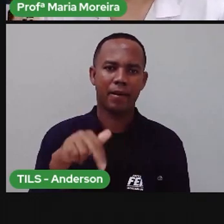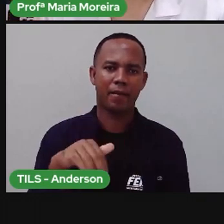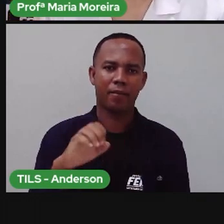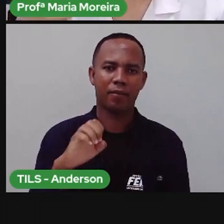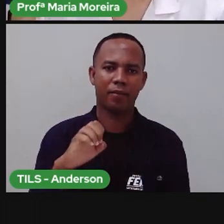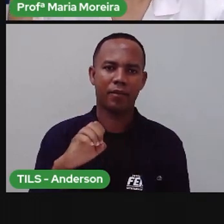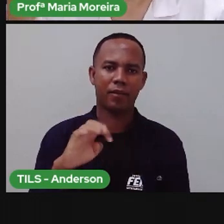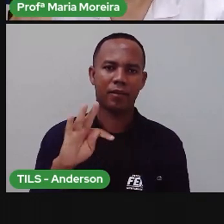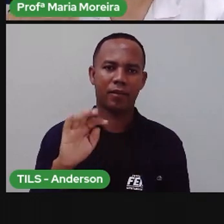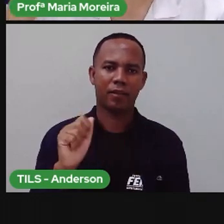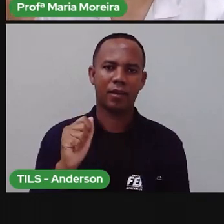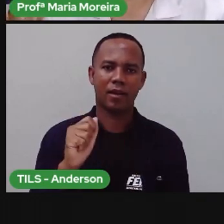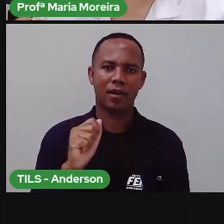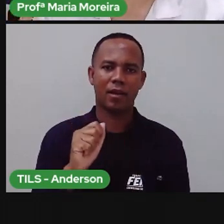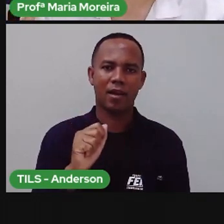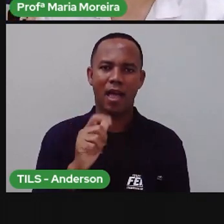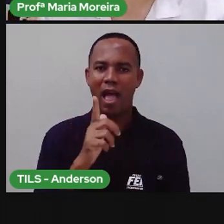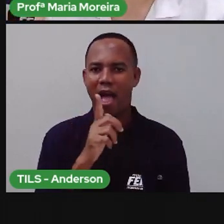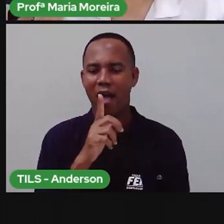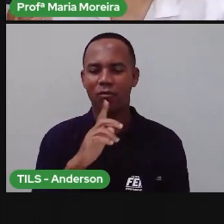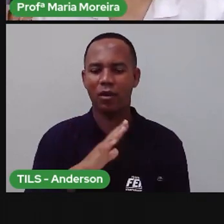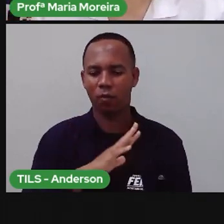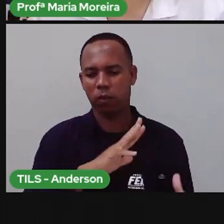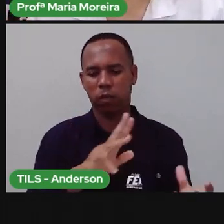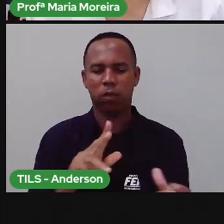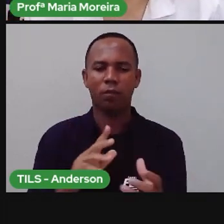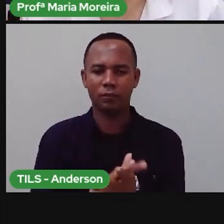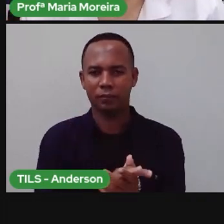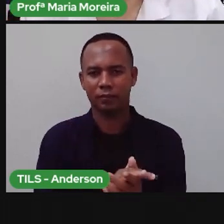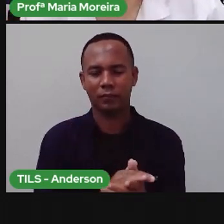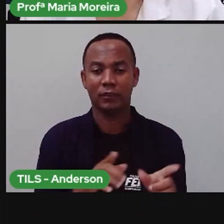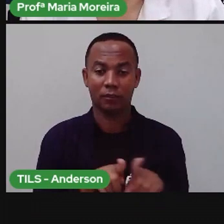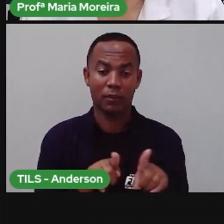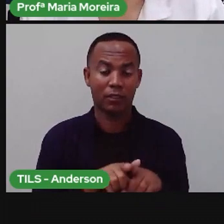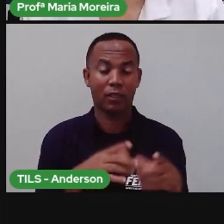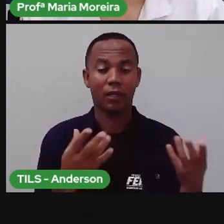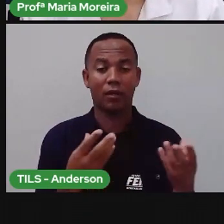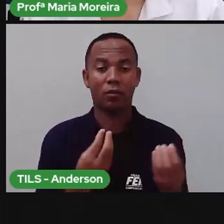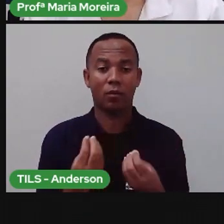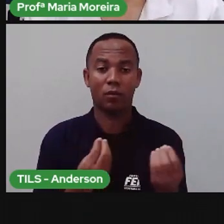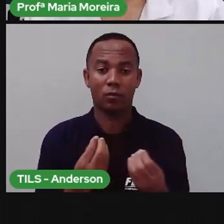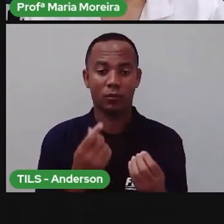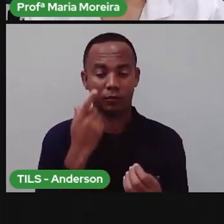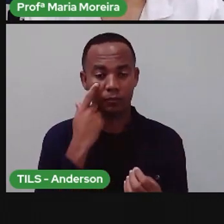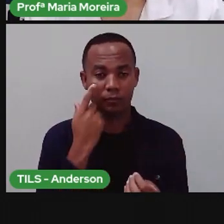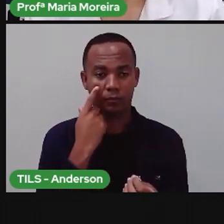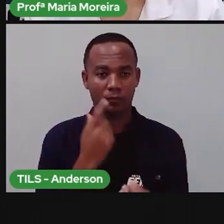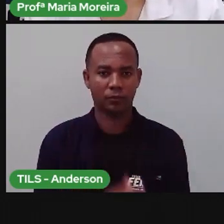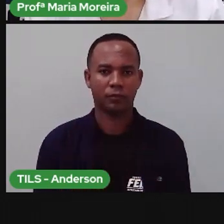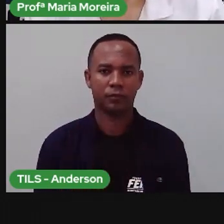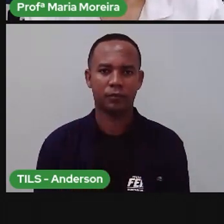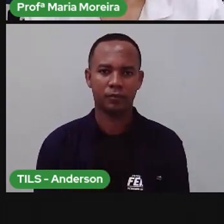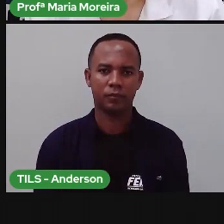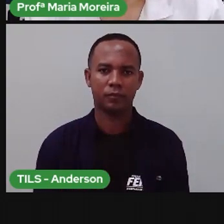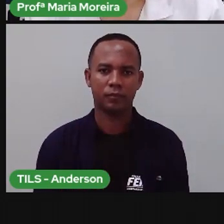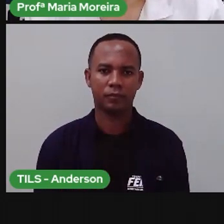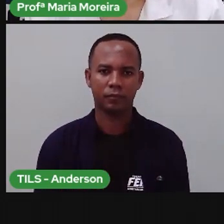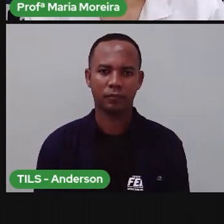nome, um outro nome do planeta Terra também é Planeta Água. Vamos lá.